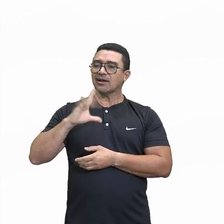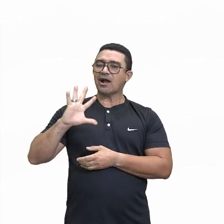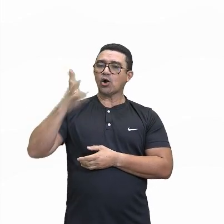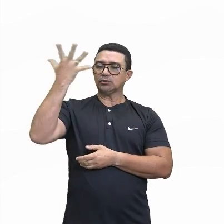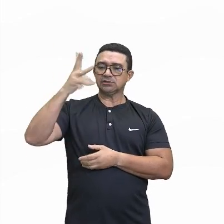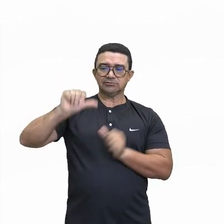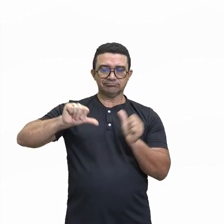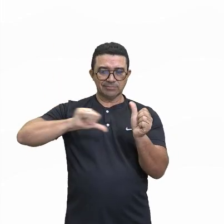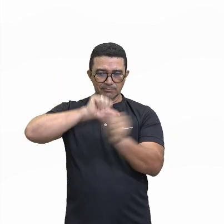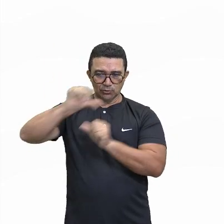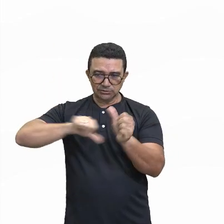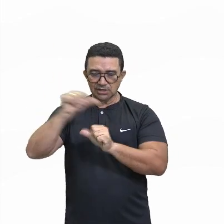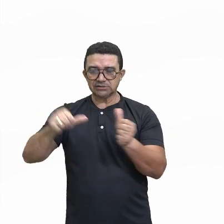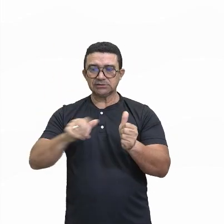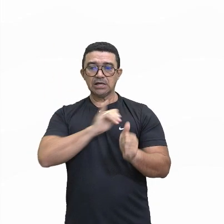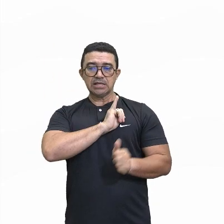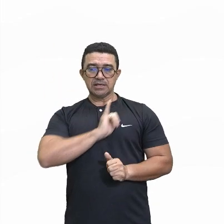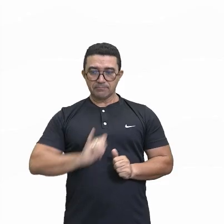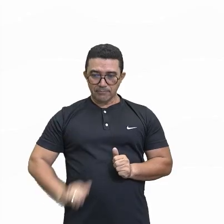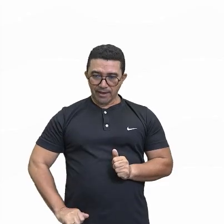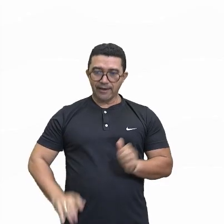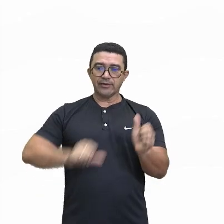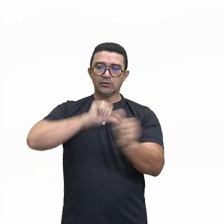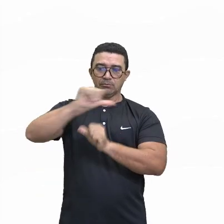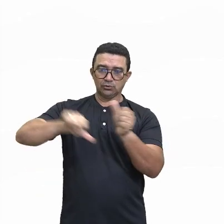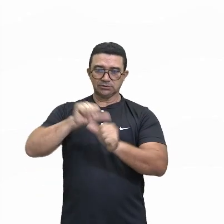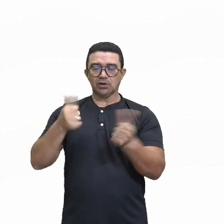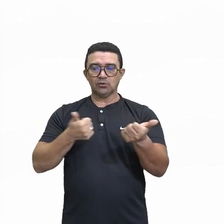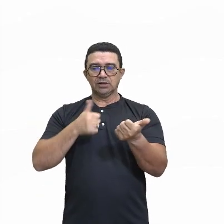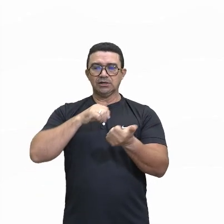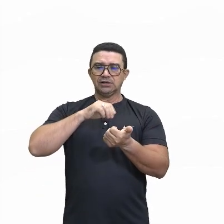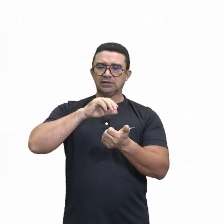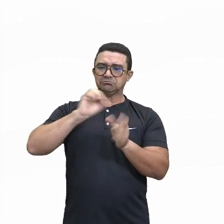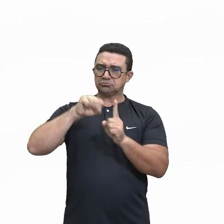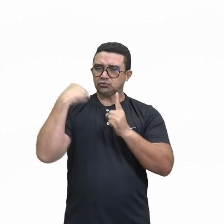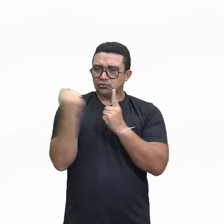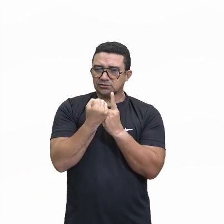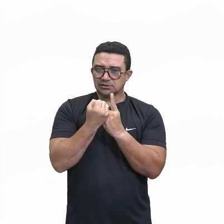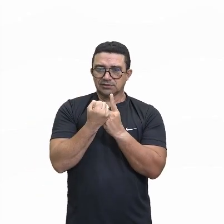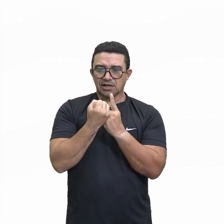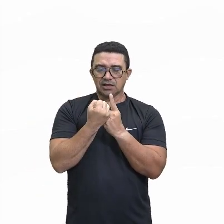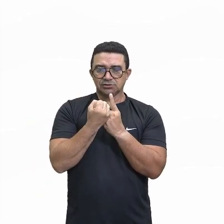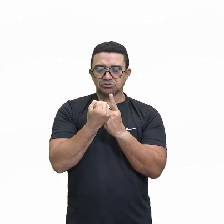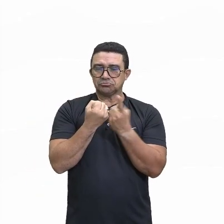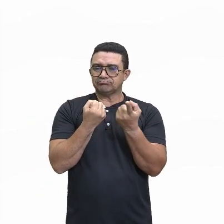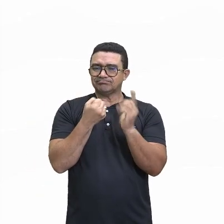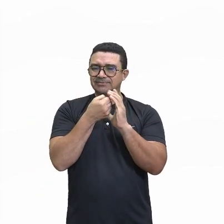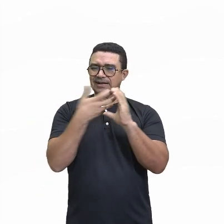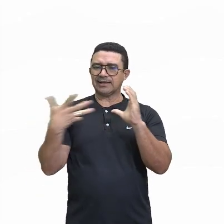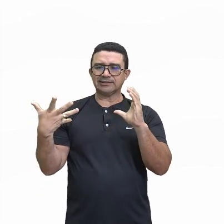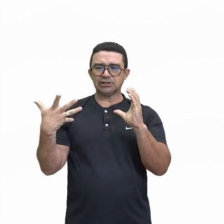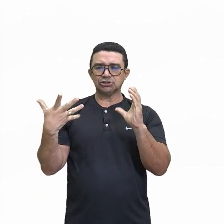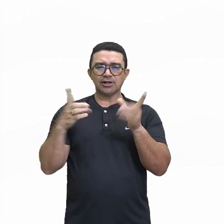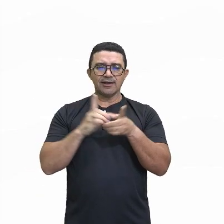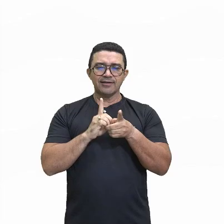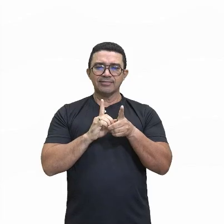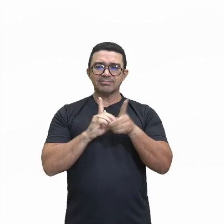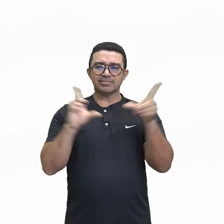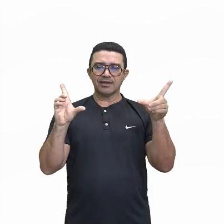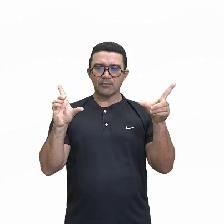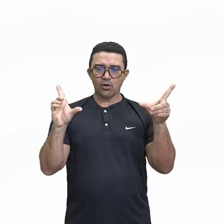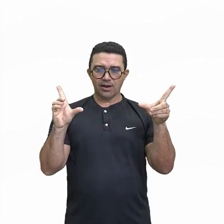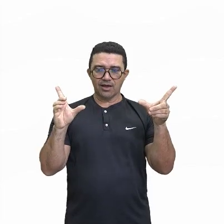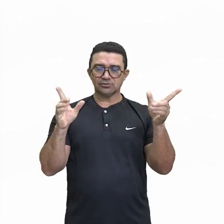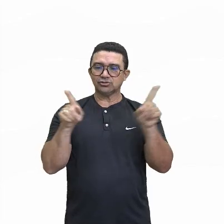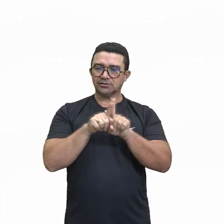questão do império, a mudança para uma sociedade, né, com características mais democráticas, né, com a questão